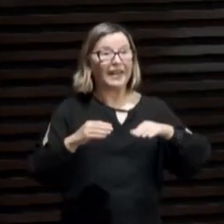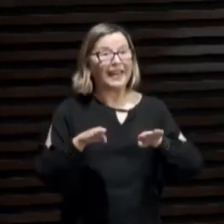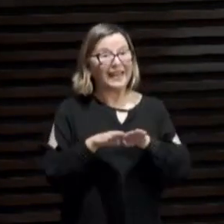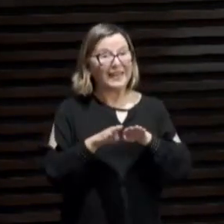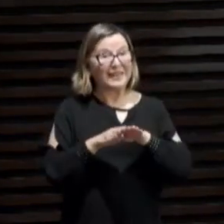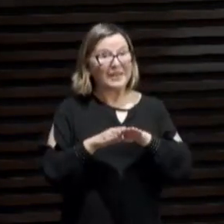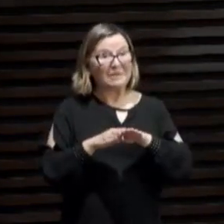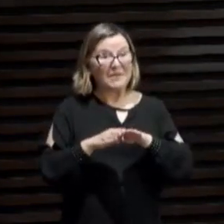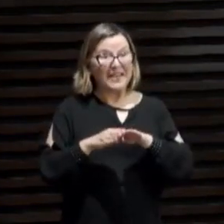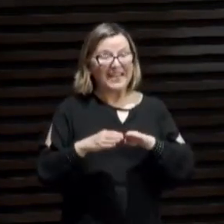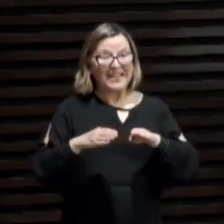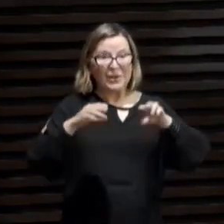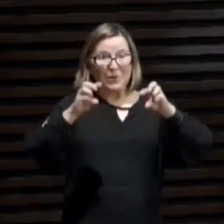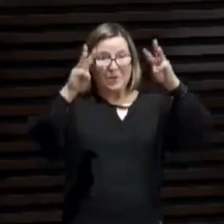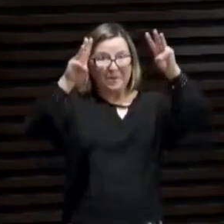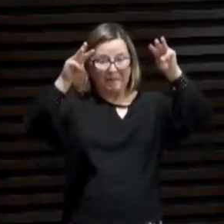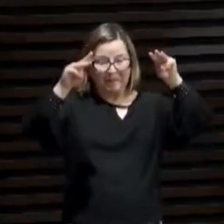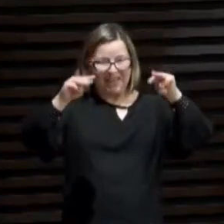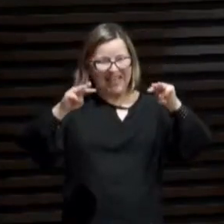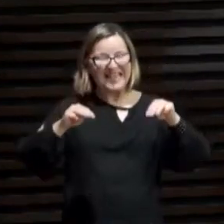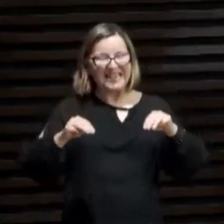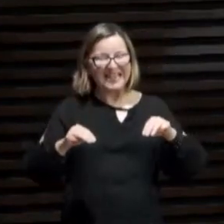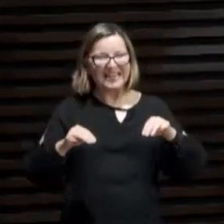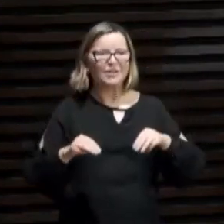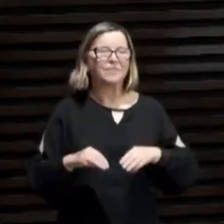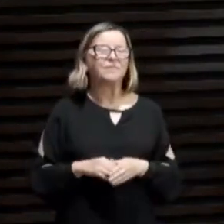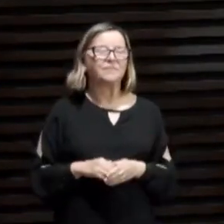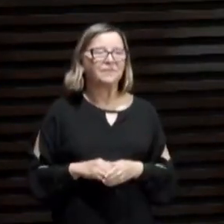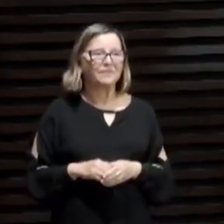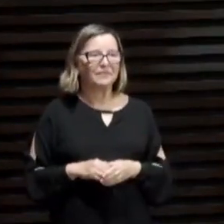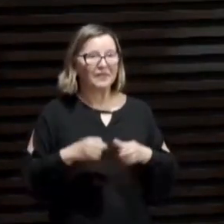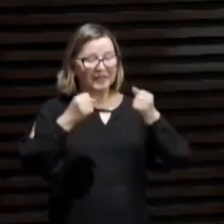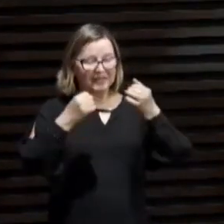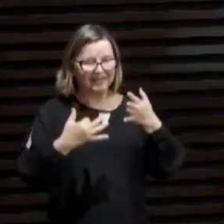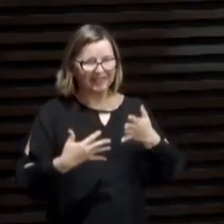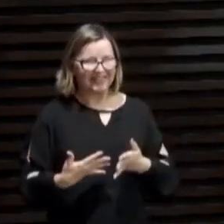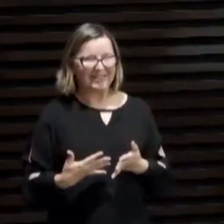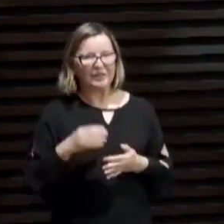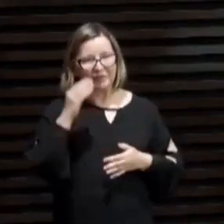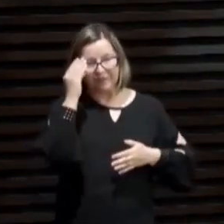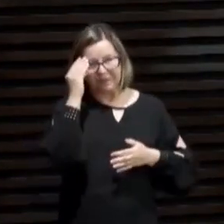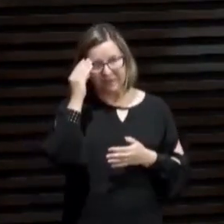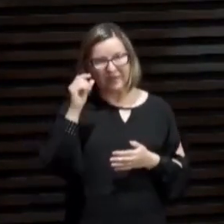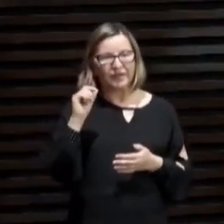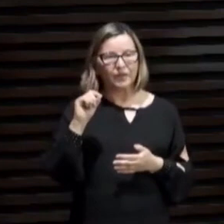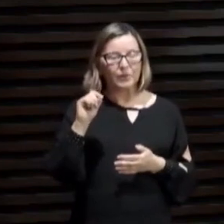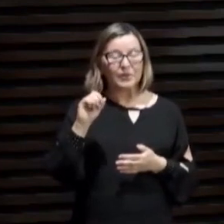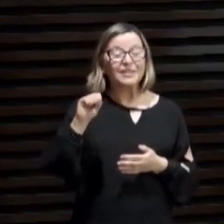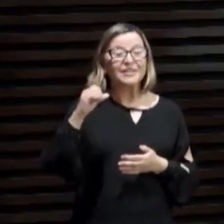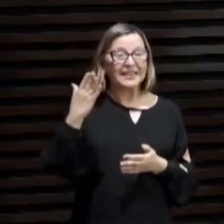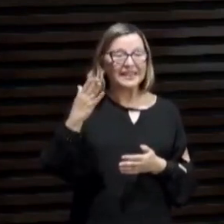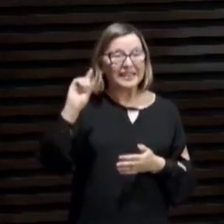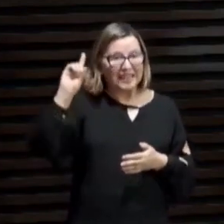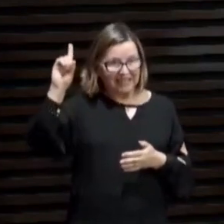maná. Qual que é o contexto aqui desse advento? O que está por trás disso aqui? Deus